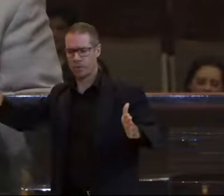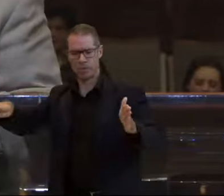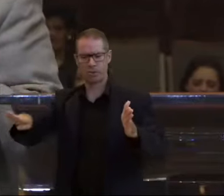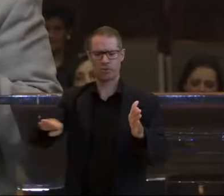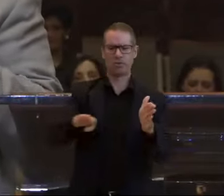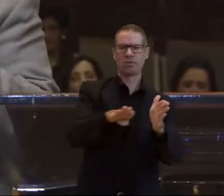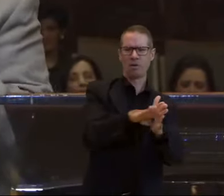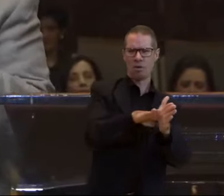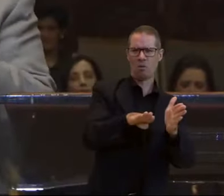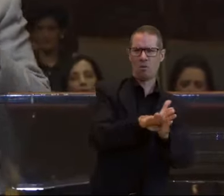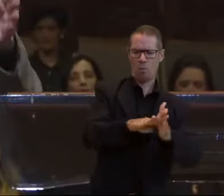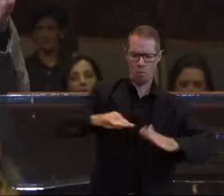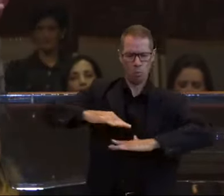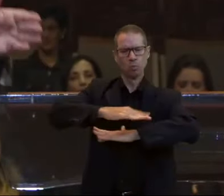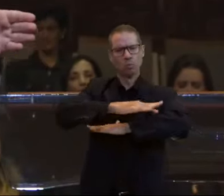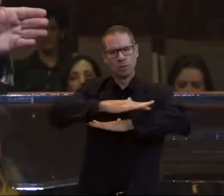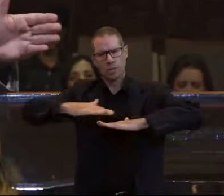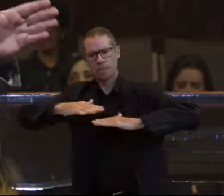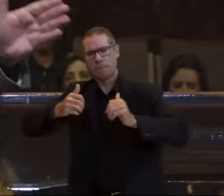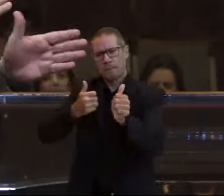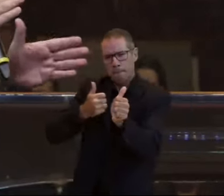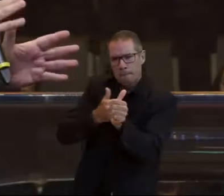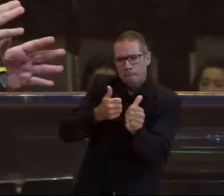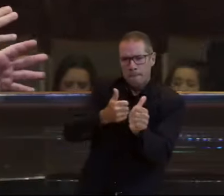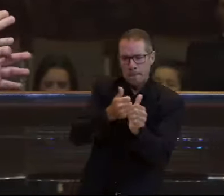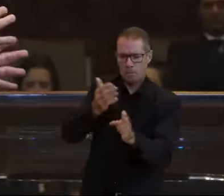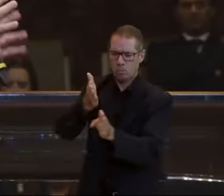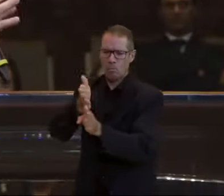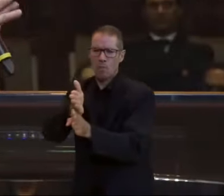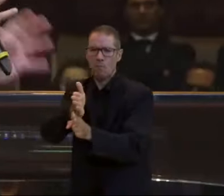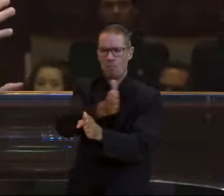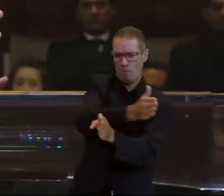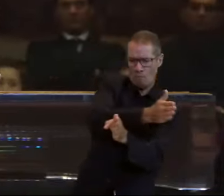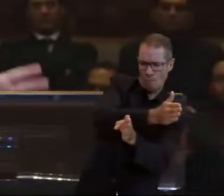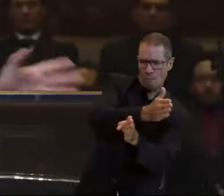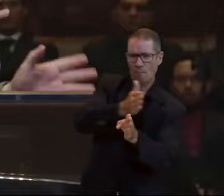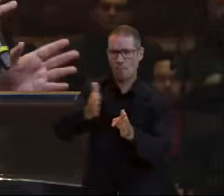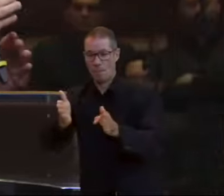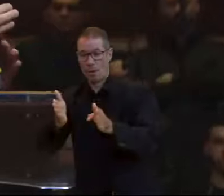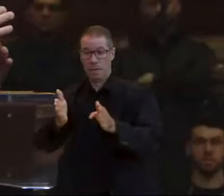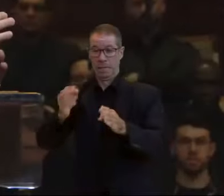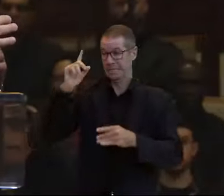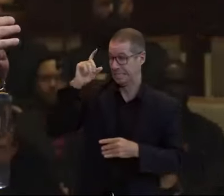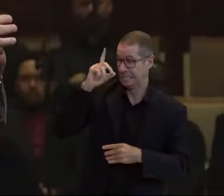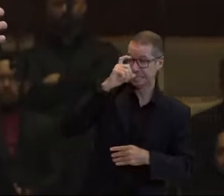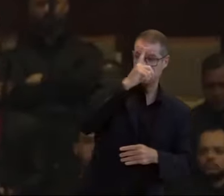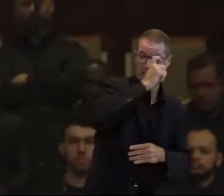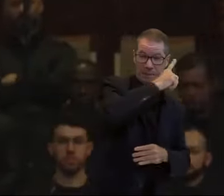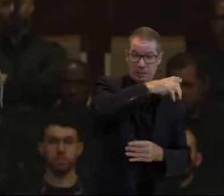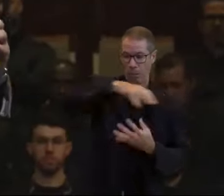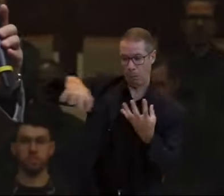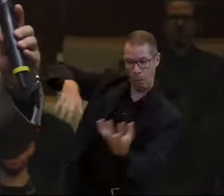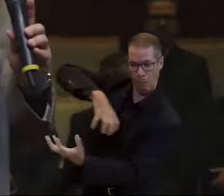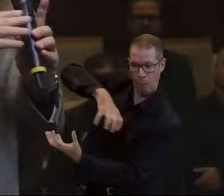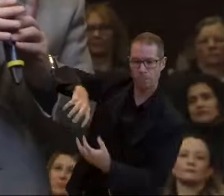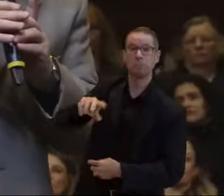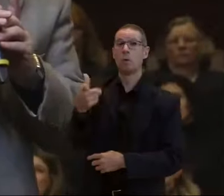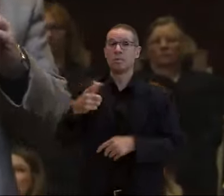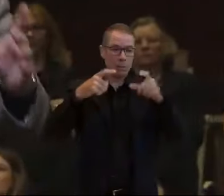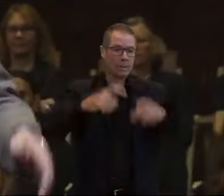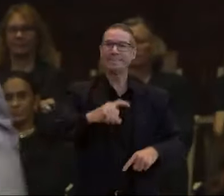chegamos nessa cidade mais próxima da fronteira, a coisa estava muito tensa, muito difícil, e não tinha lugar